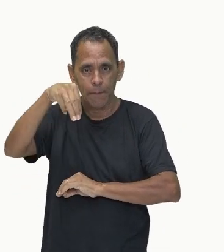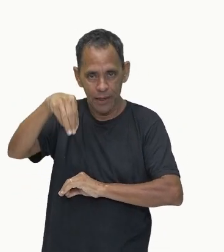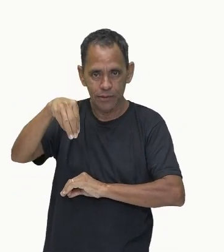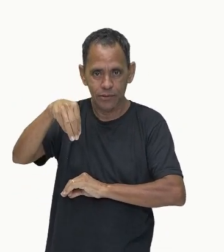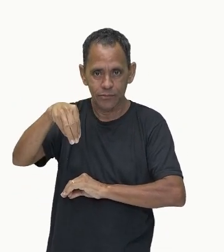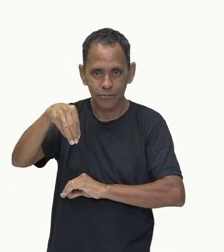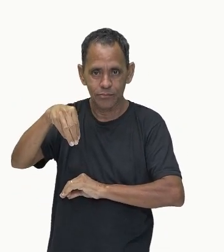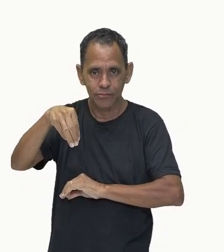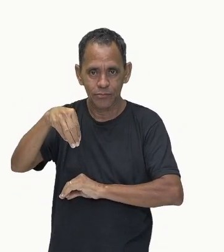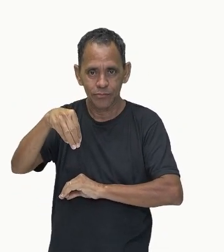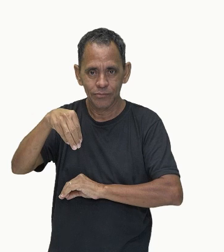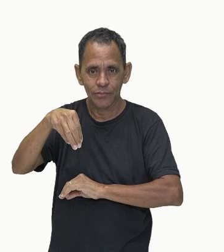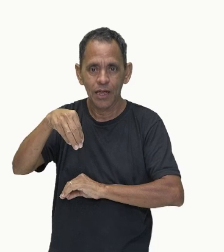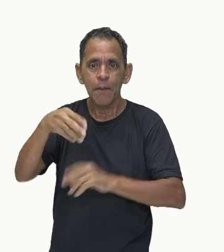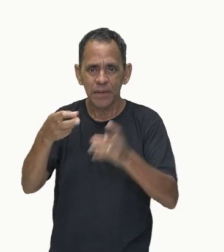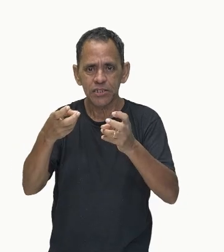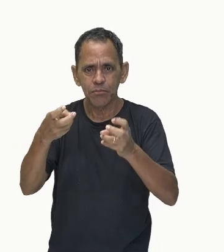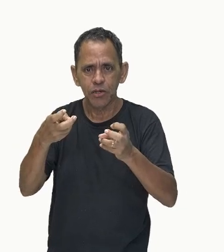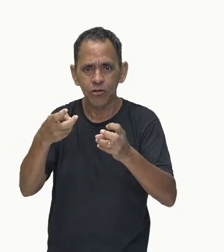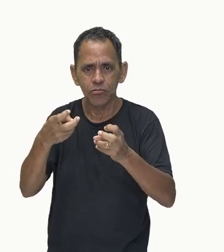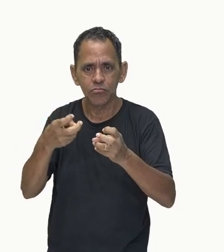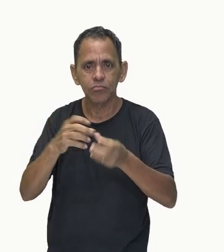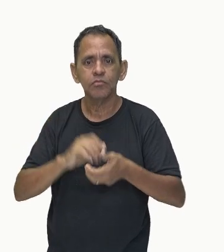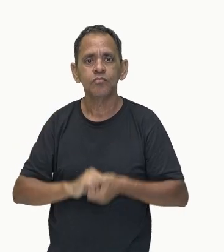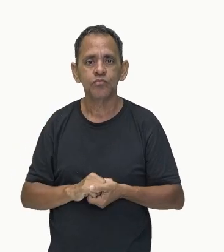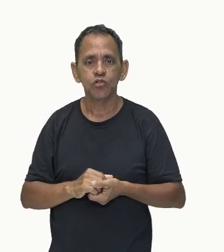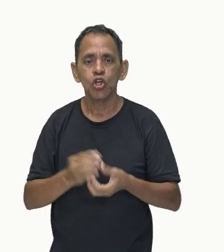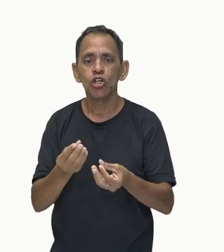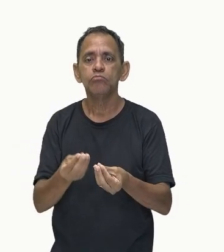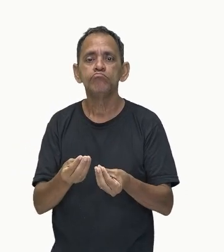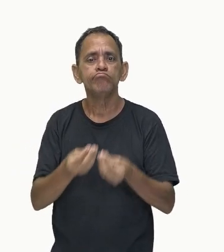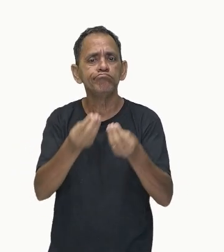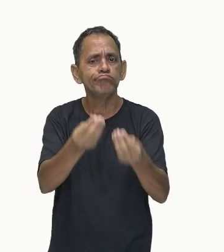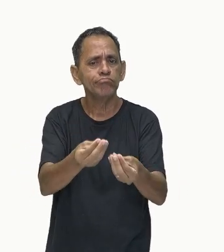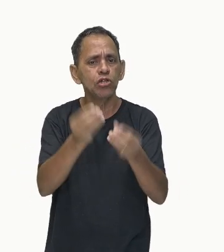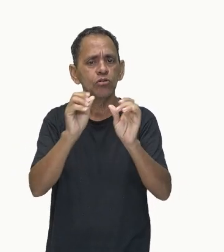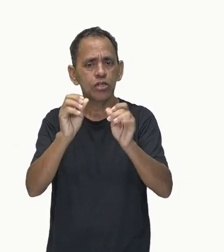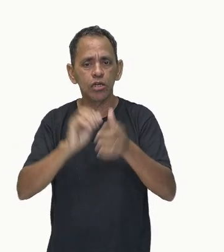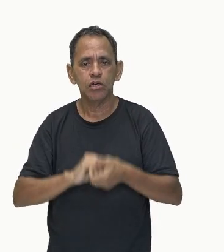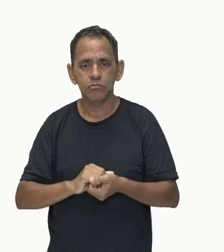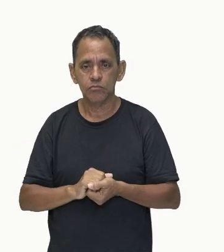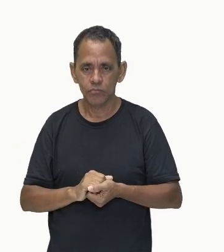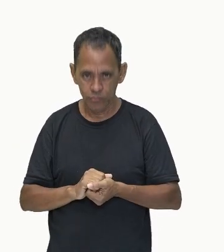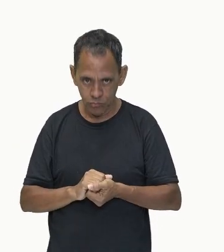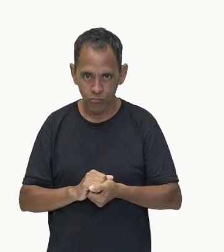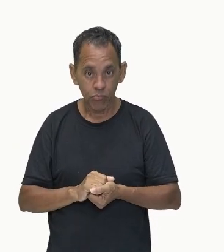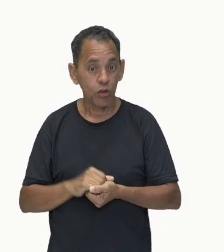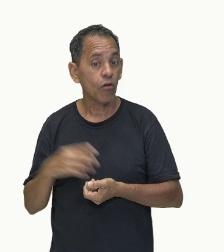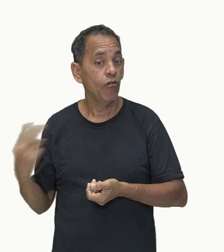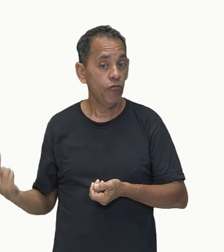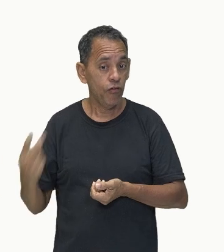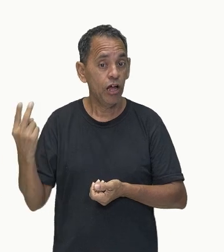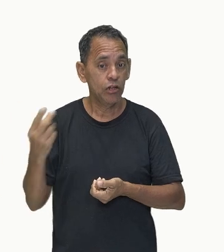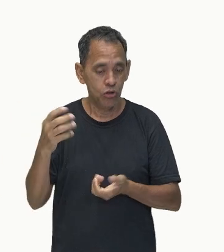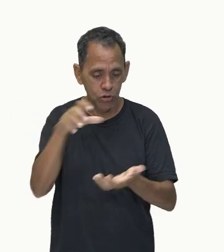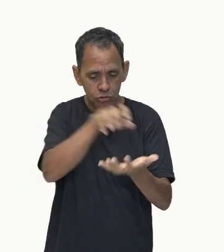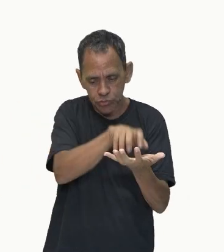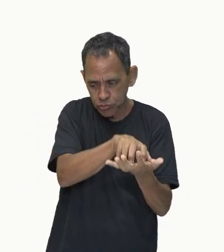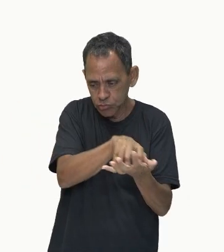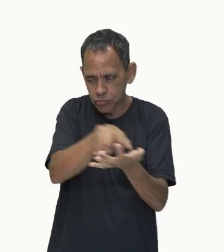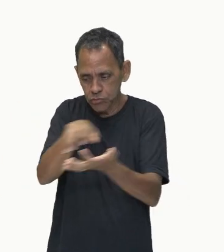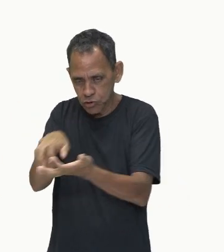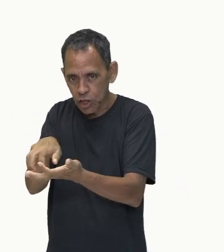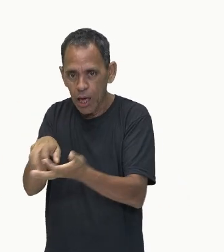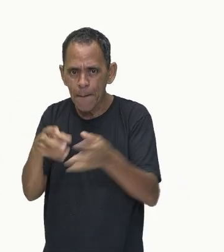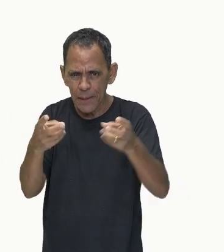o deslocamento. Então aí, se teve força e teve deslocamento, a gente já pode concluir que existiu trabalho nessa